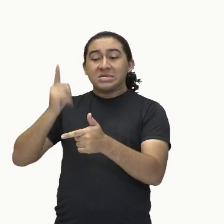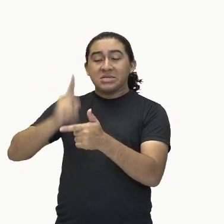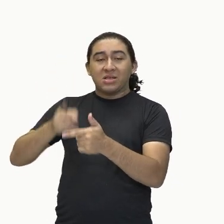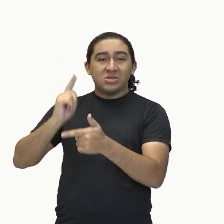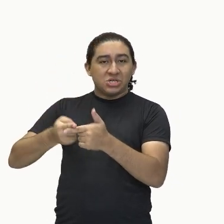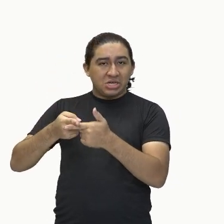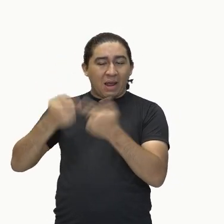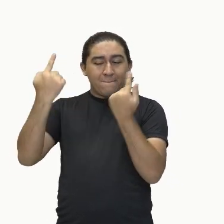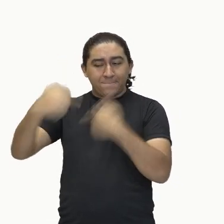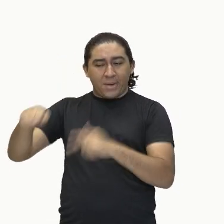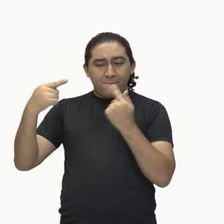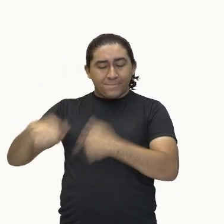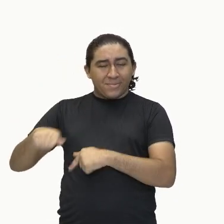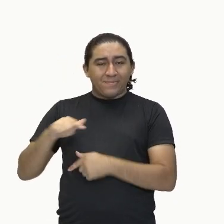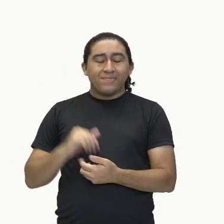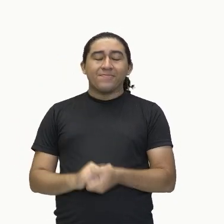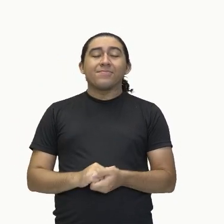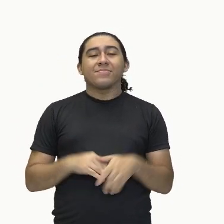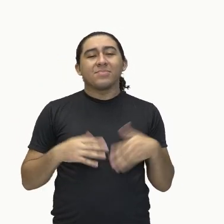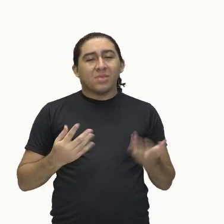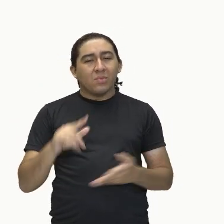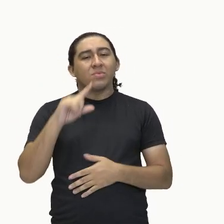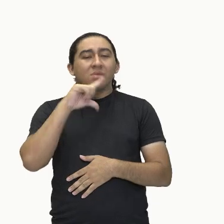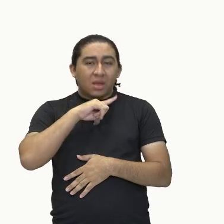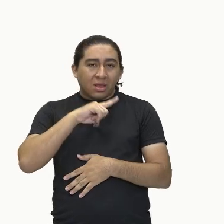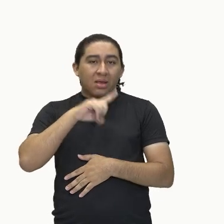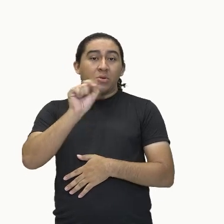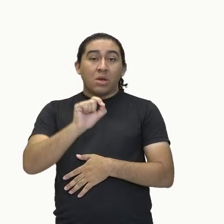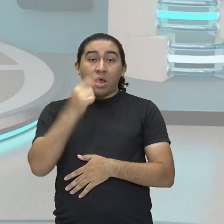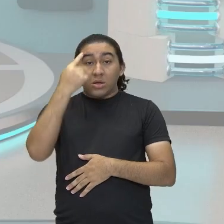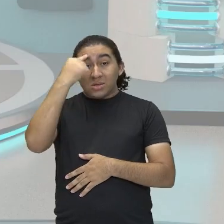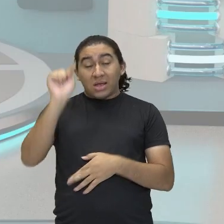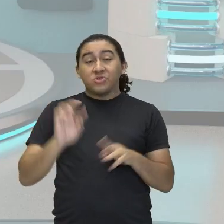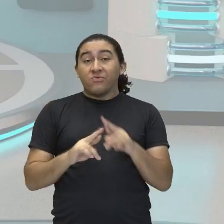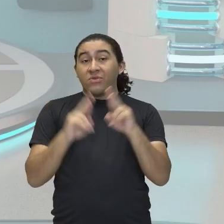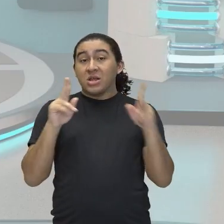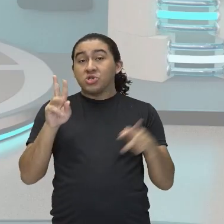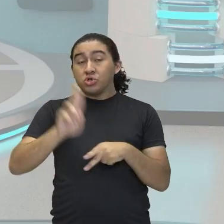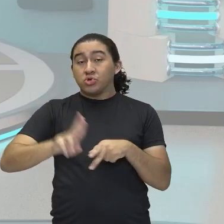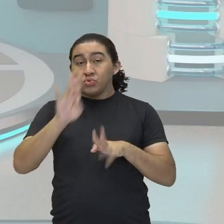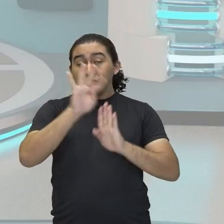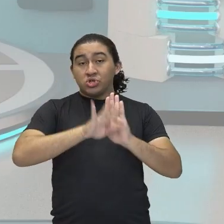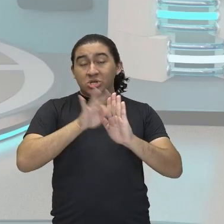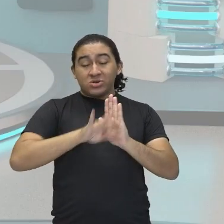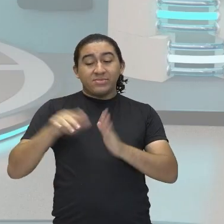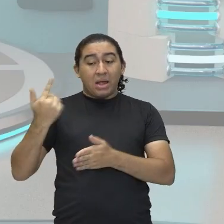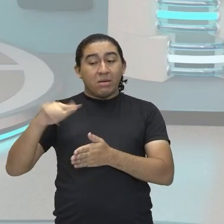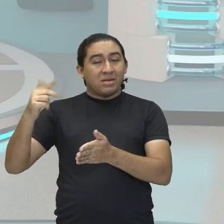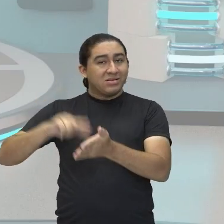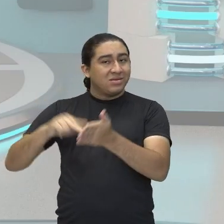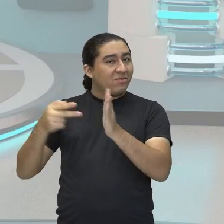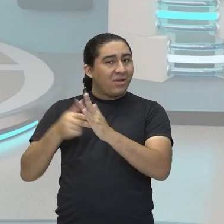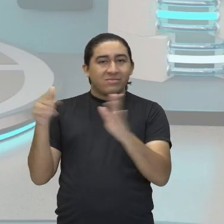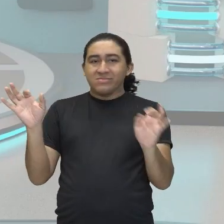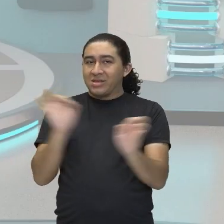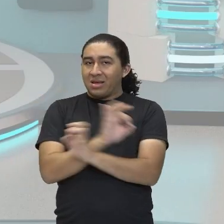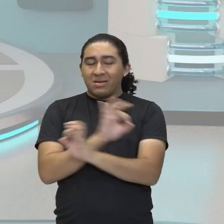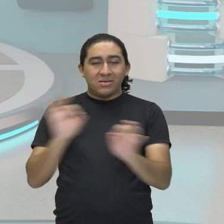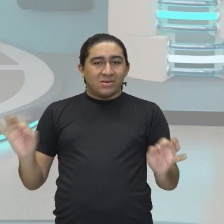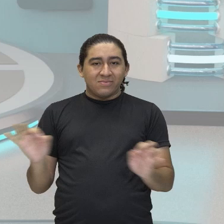para insultar. Então, nós temos aí exatamente essa ideia do nonsense, do sem sentido,